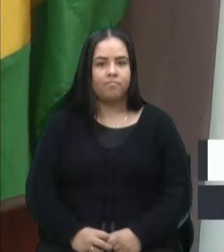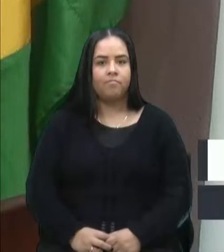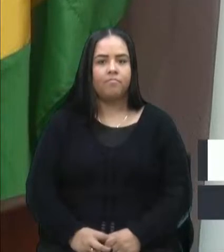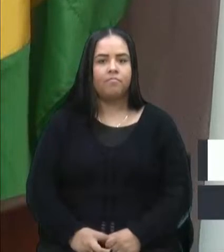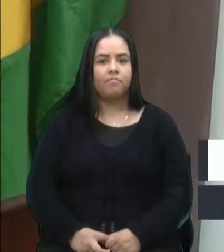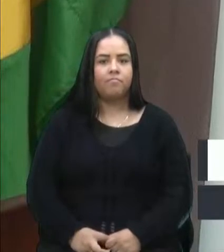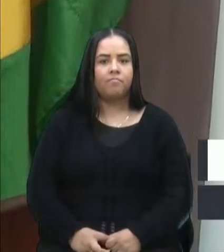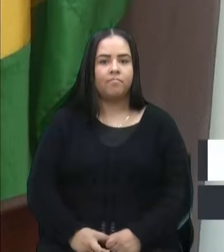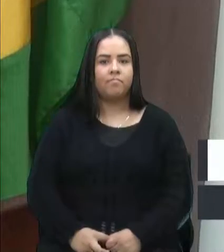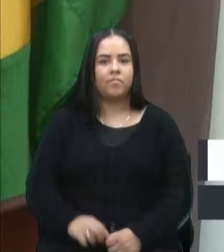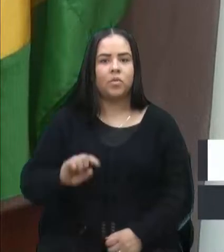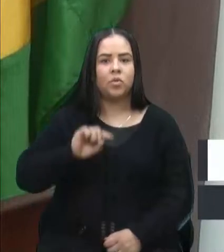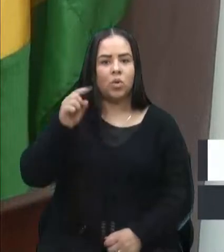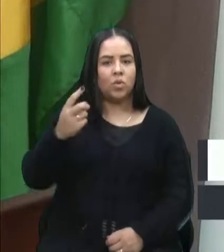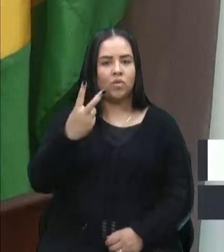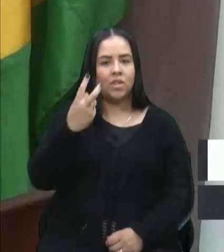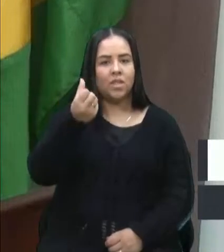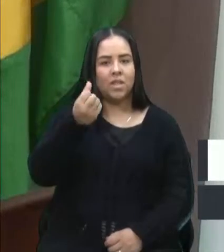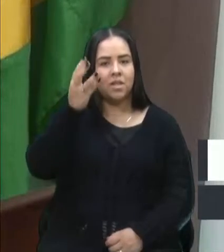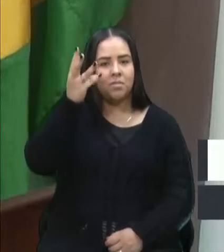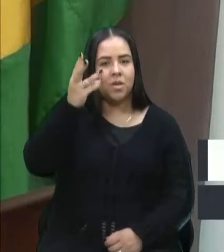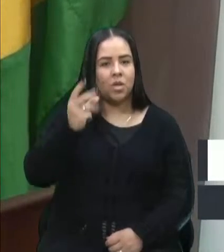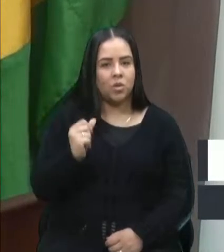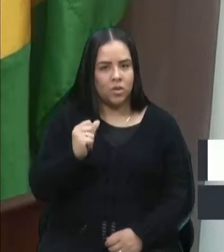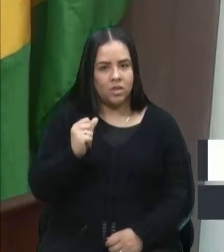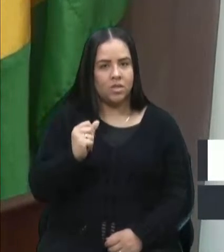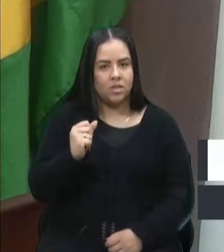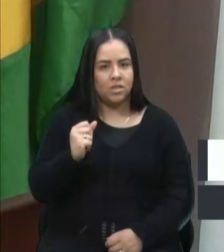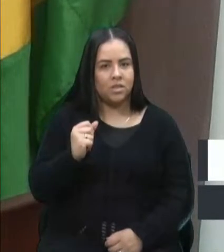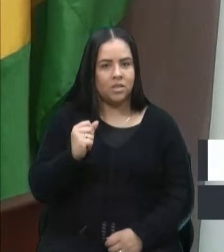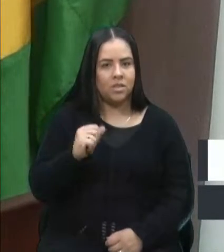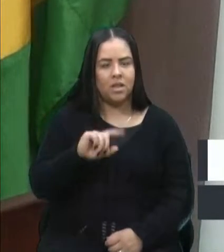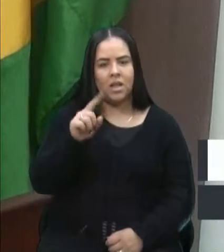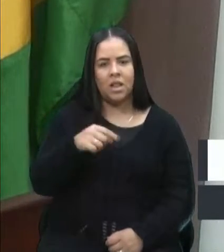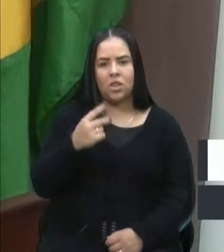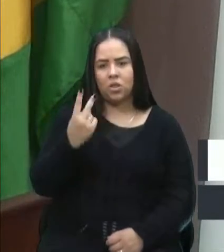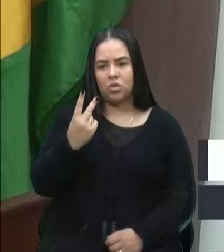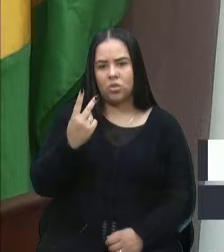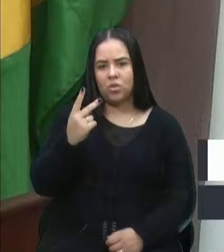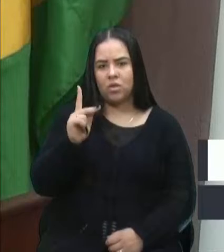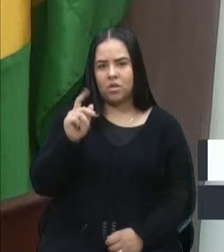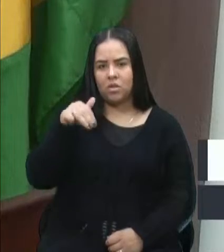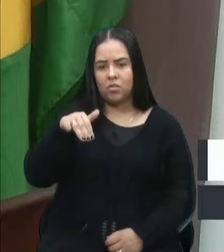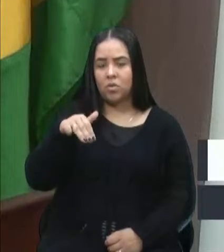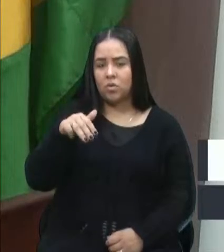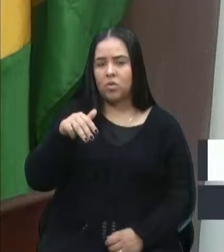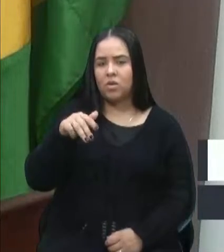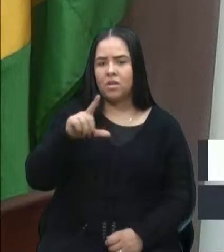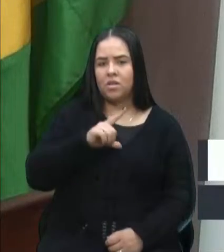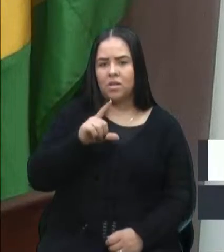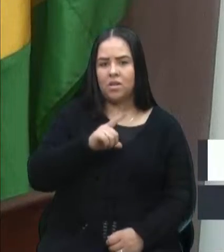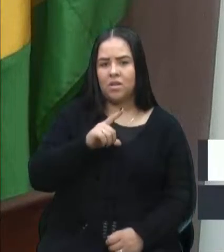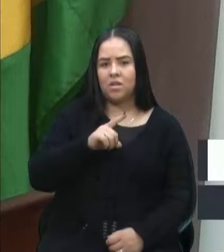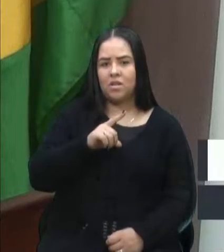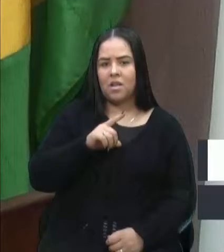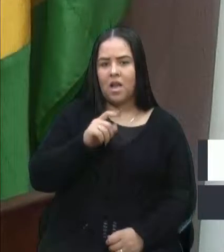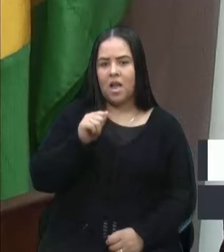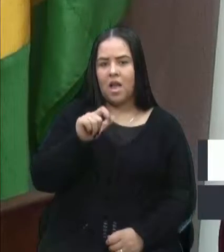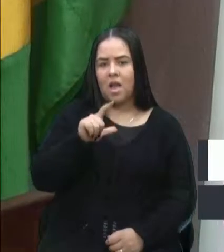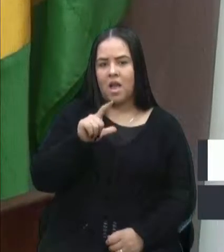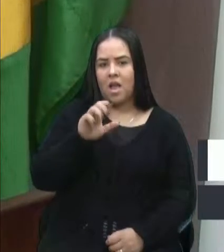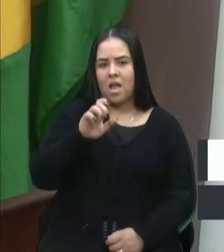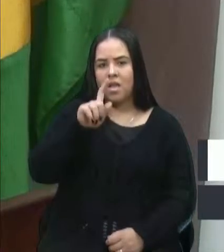Os outros 26 milhões, que serão 2 quilômetros, na Alexandre Risso,